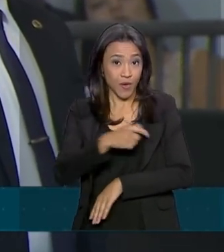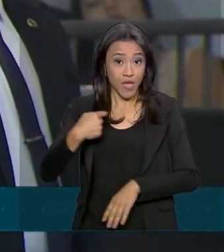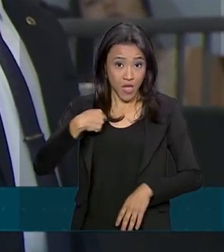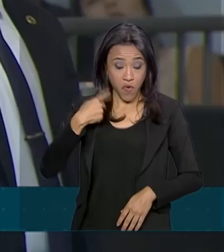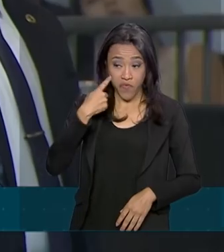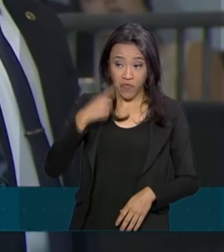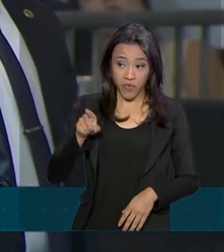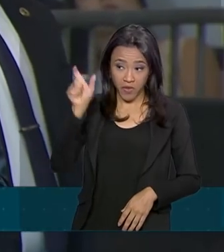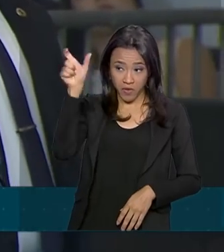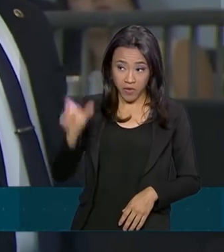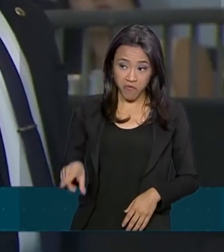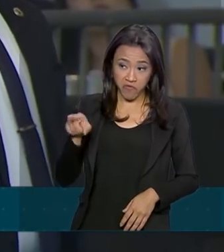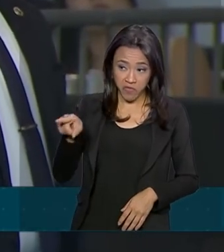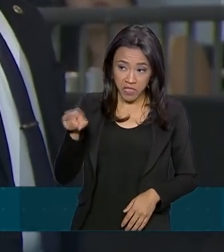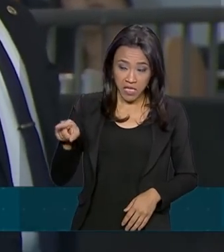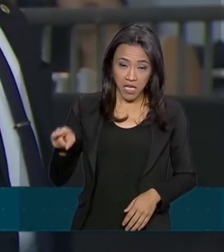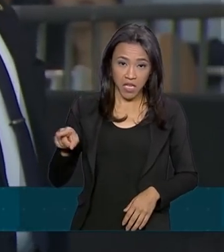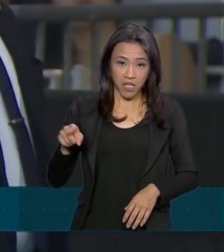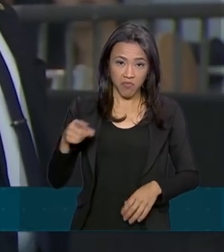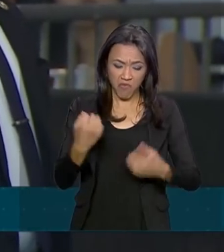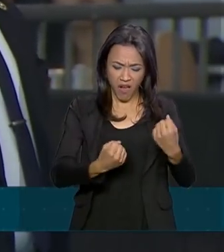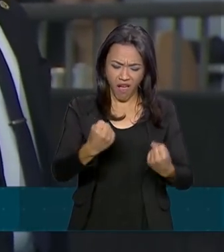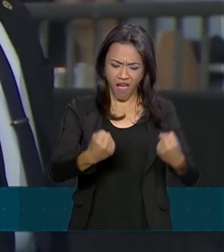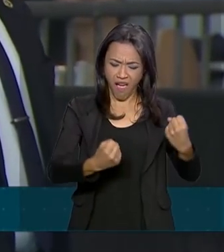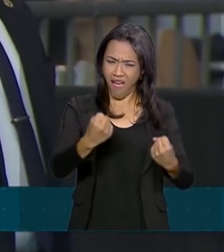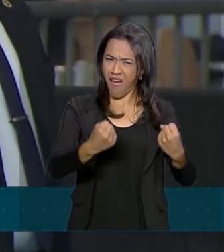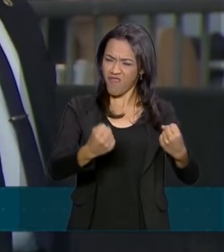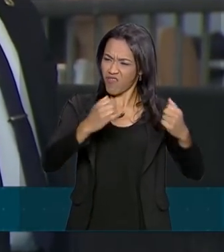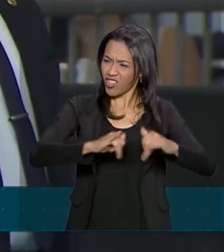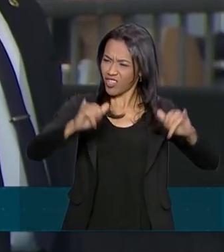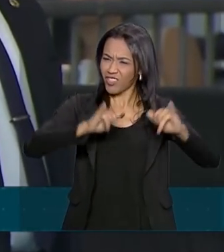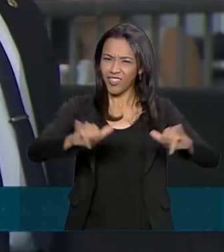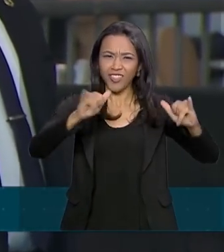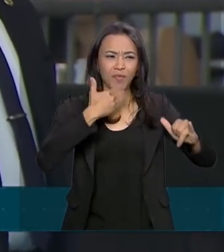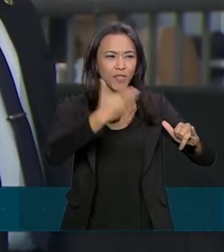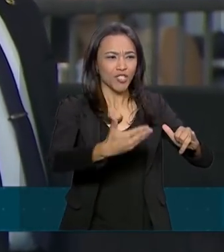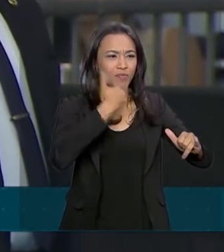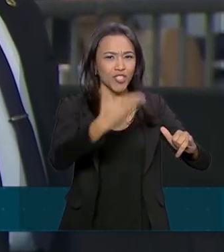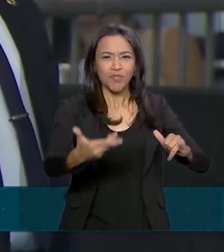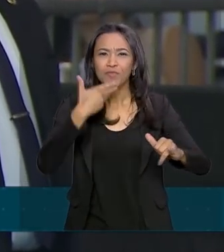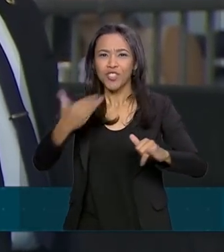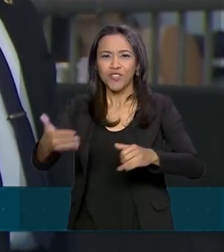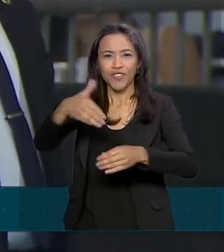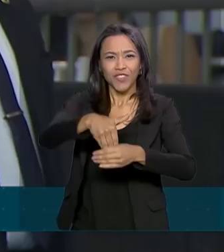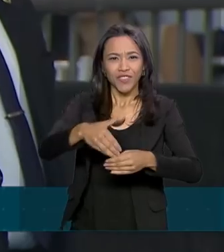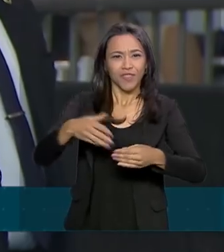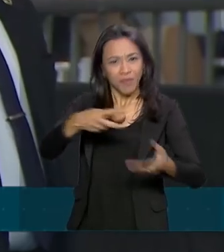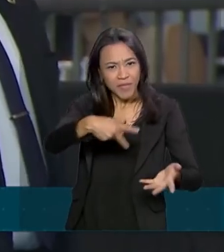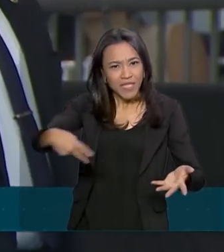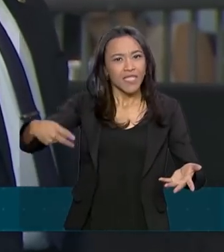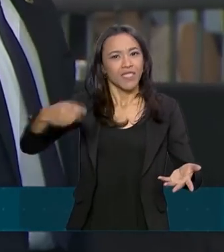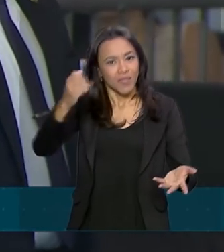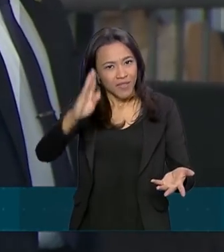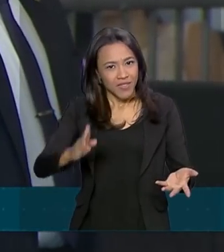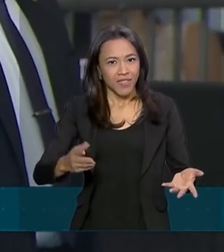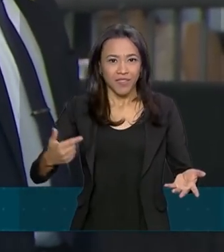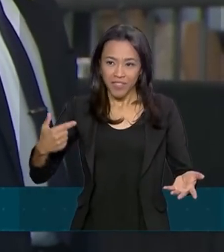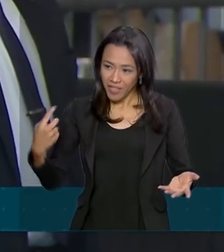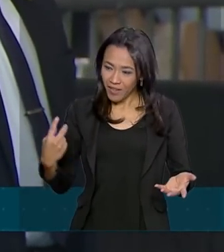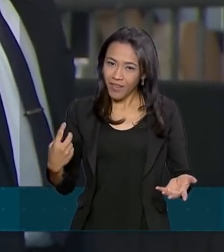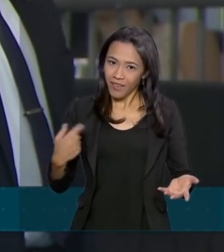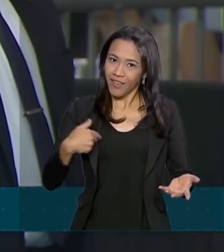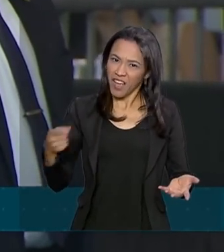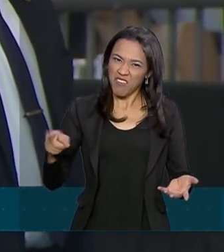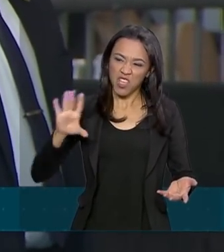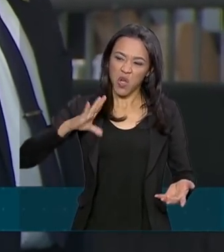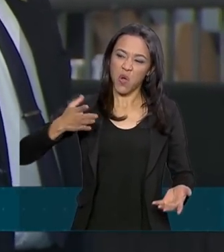ouvi num carro fazendo campanha para presidente da República: tu é um cabra